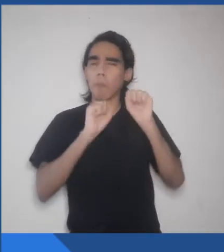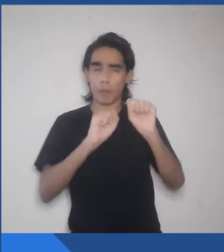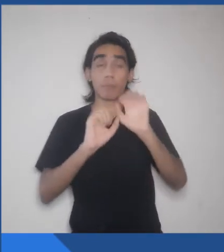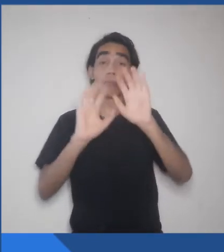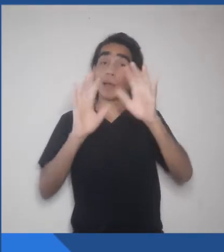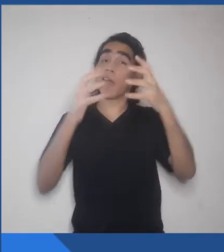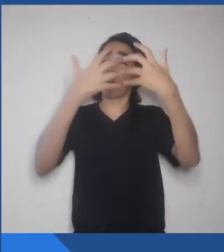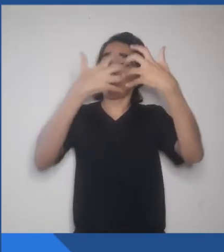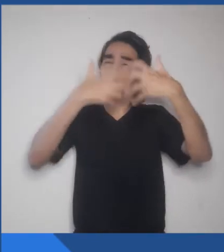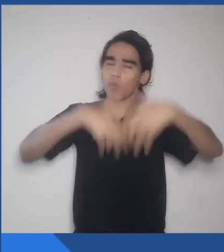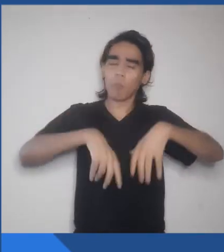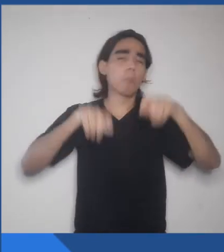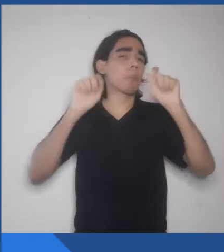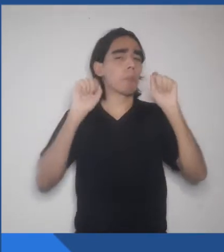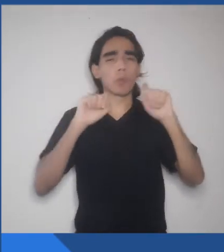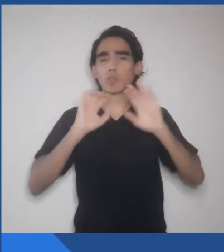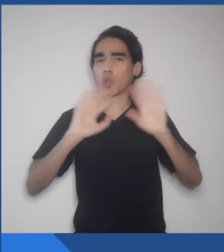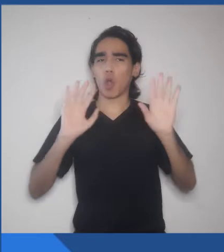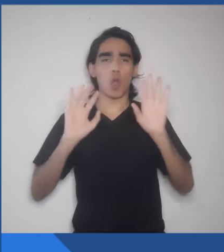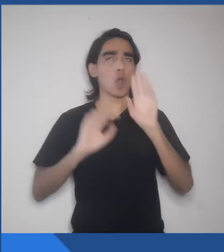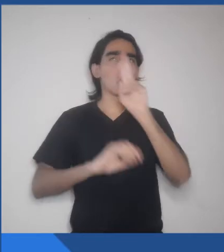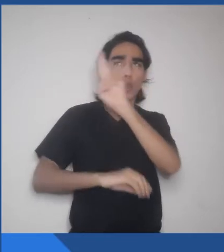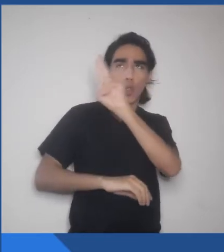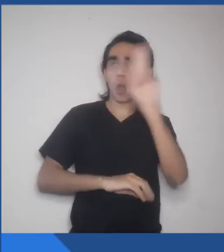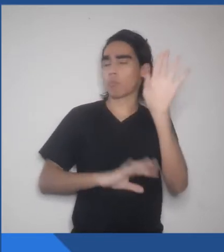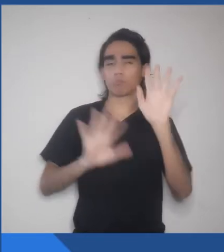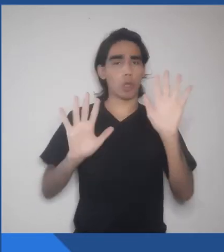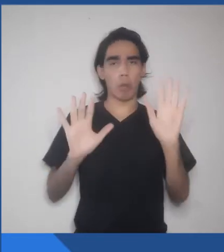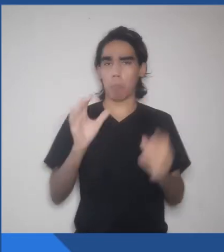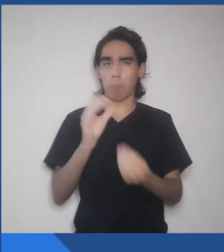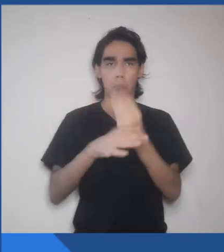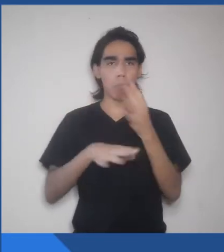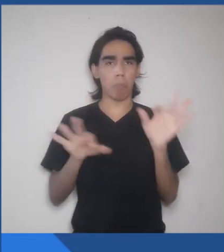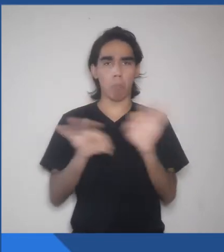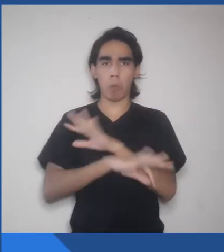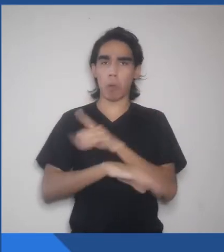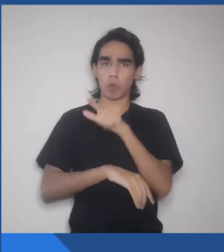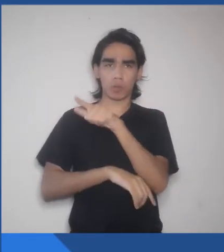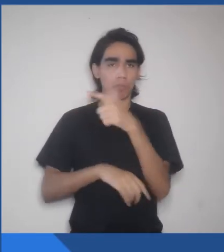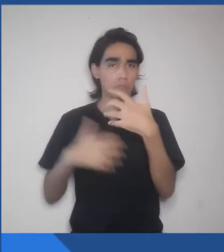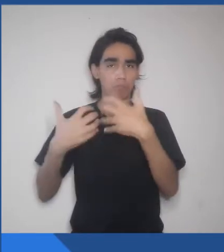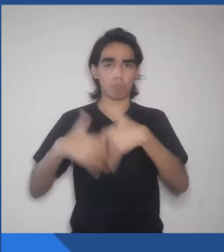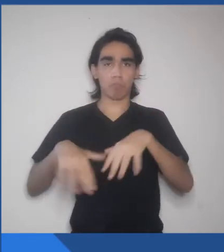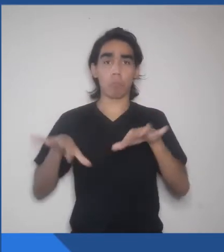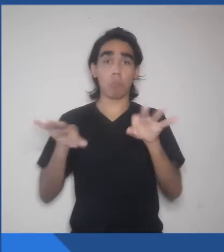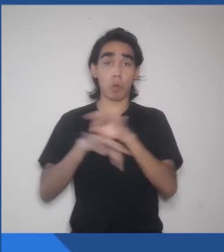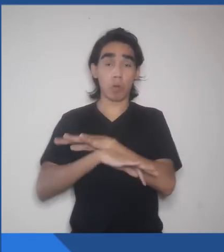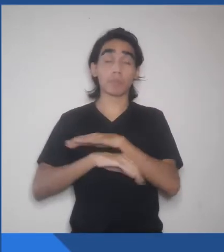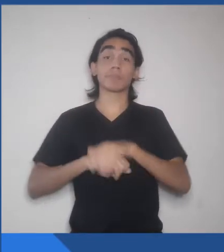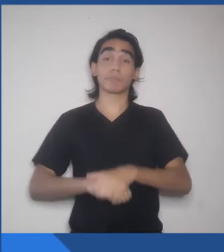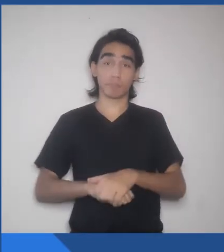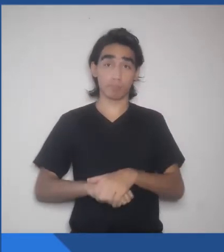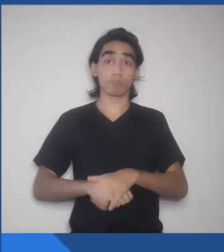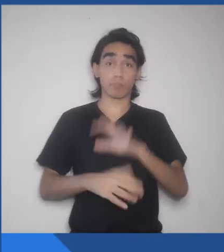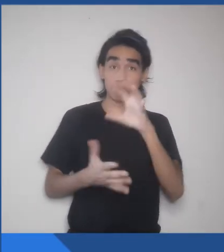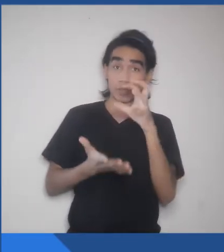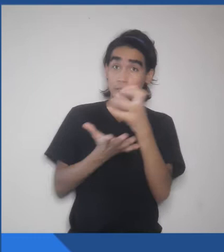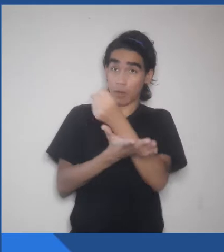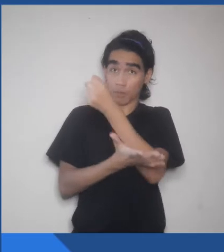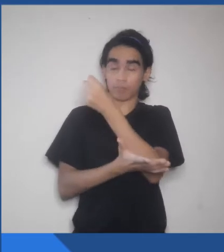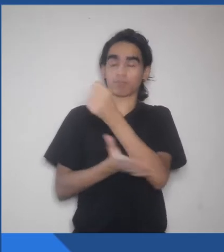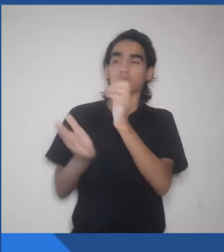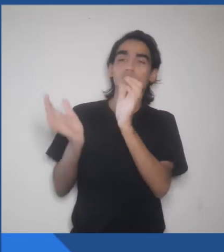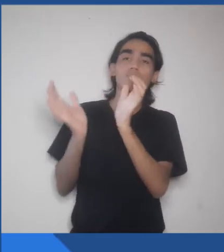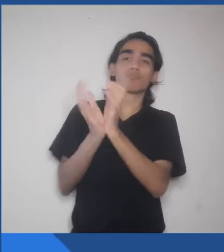grupo funcionar, a gente precisa só dar o nome a ele. Só isso. Salva as mudanças. Agora a gente já tem um